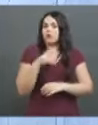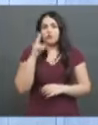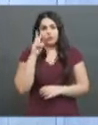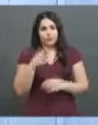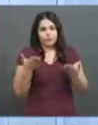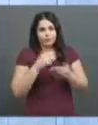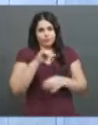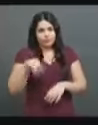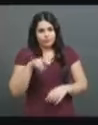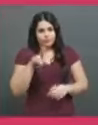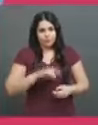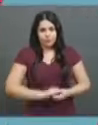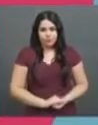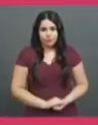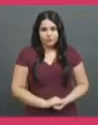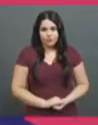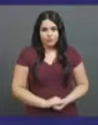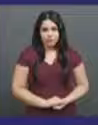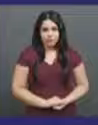da UFU.